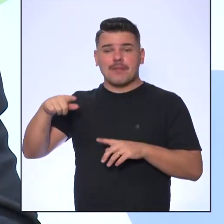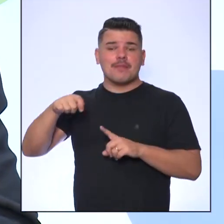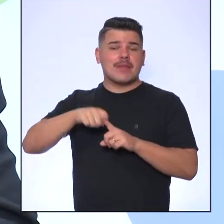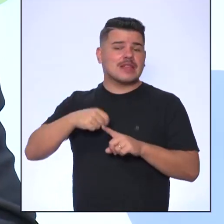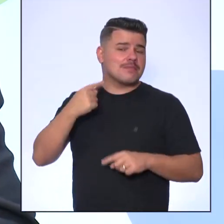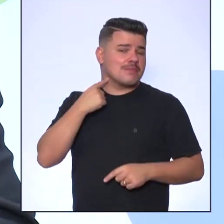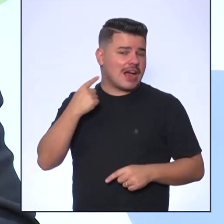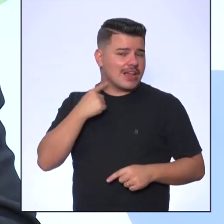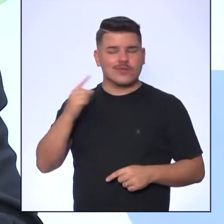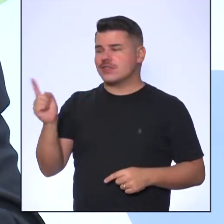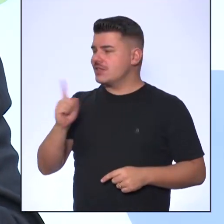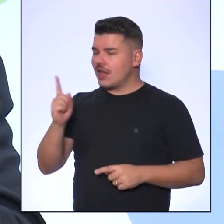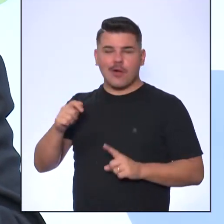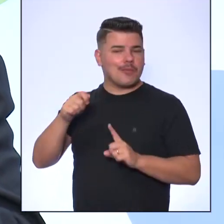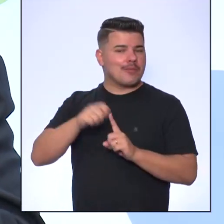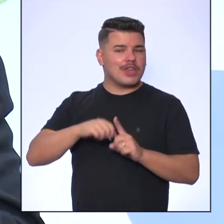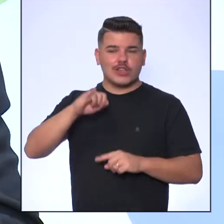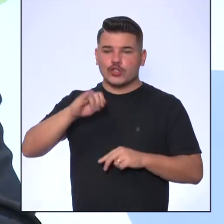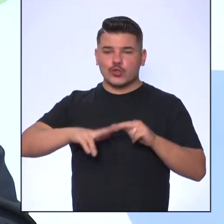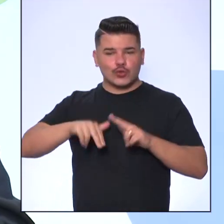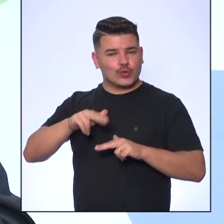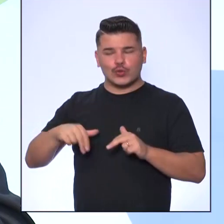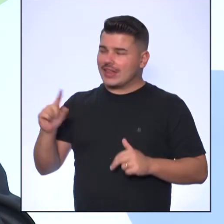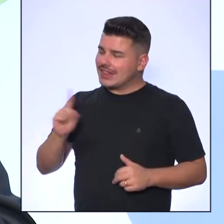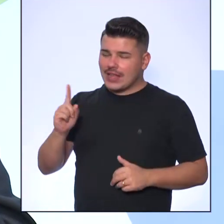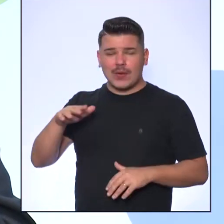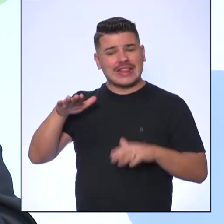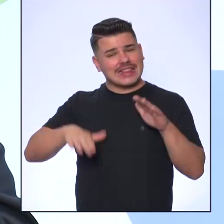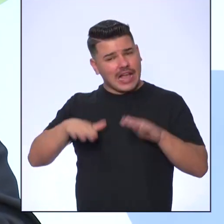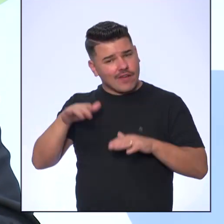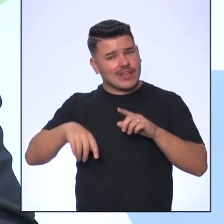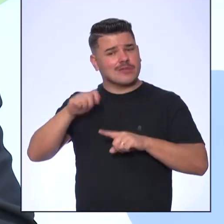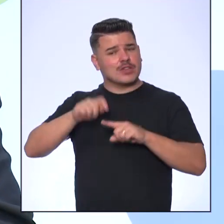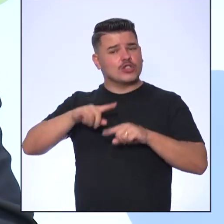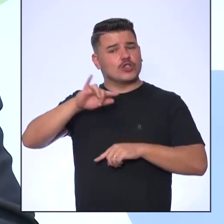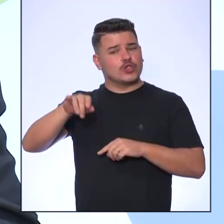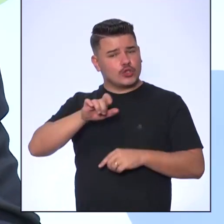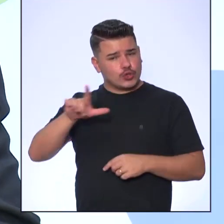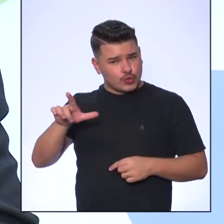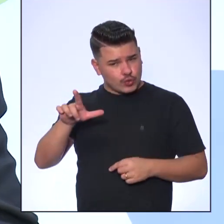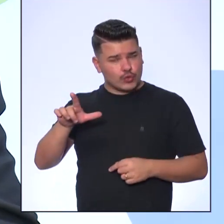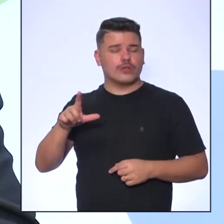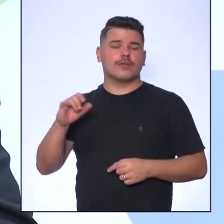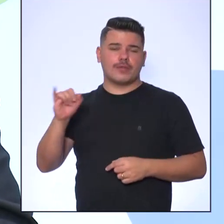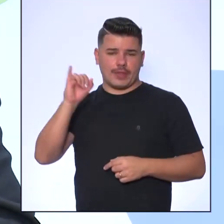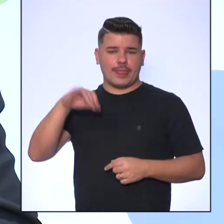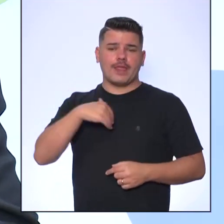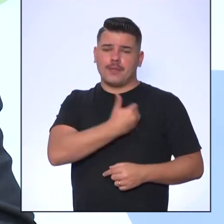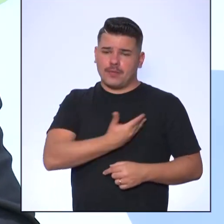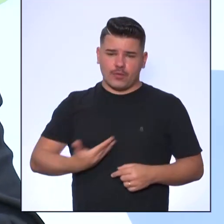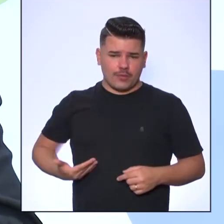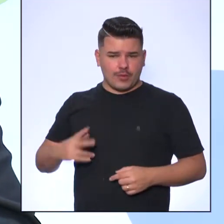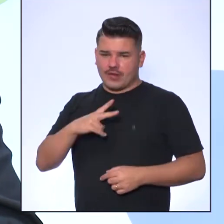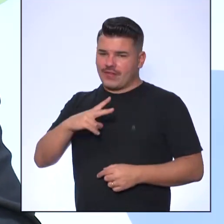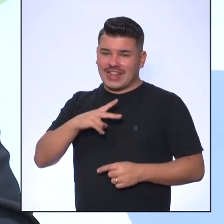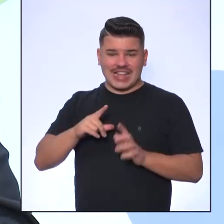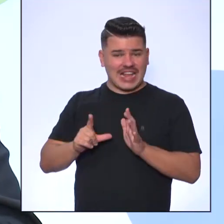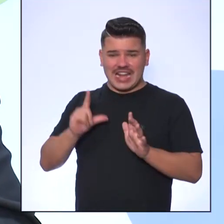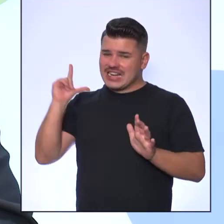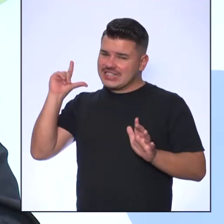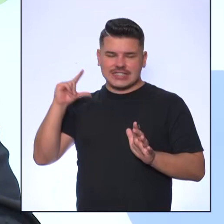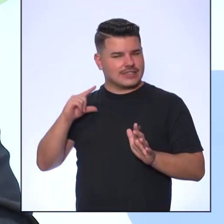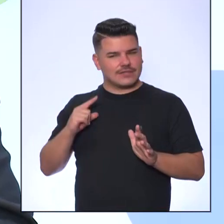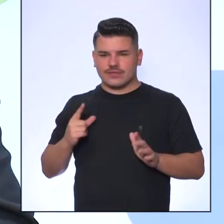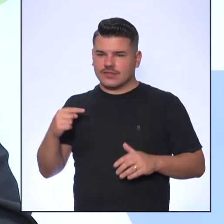não volta no mês de junho. Poderá voltar no mês de julho, isso é importante, isso para a escola pública e privada. Antes disso, não